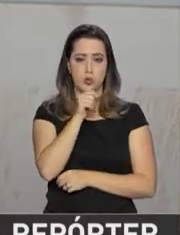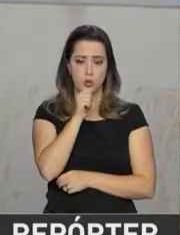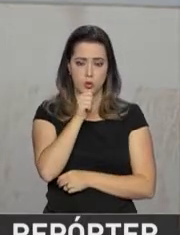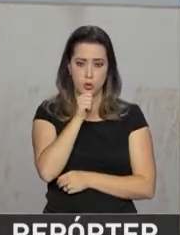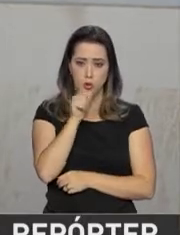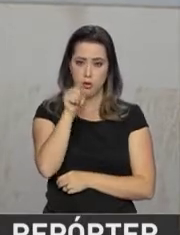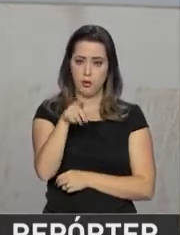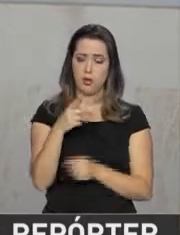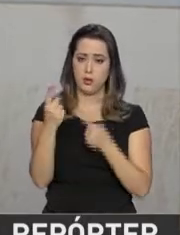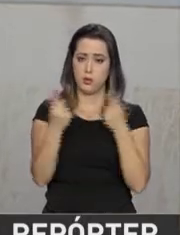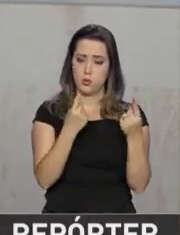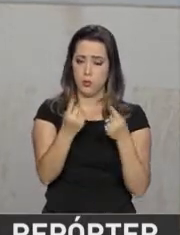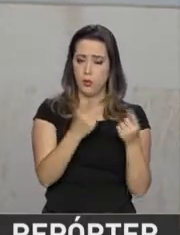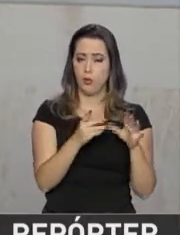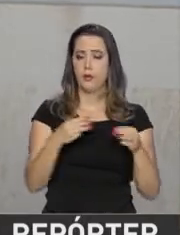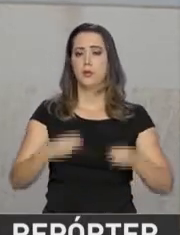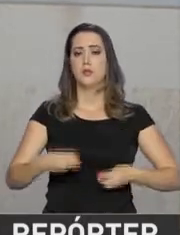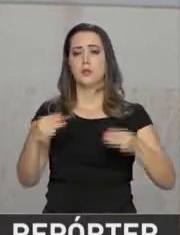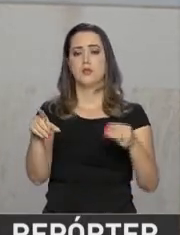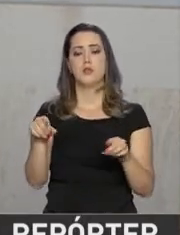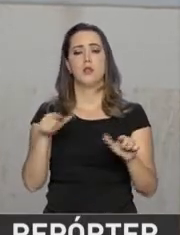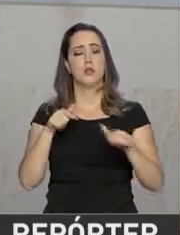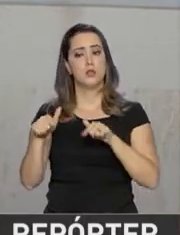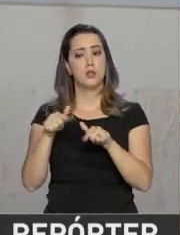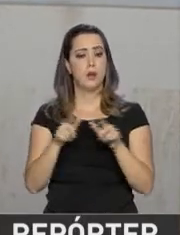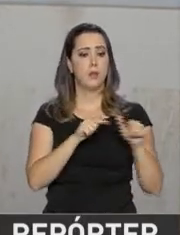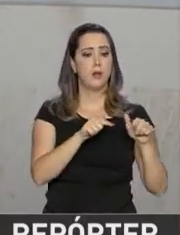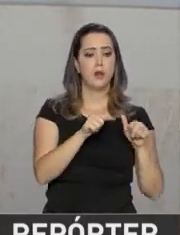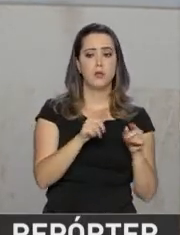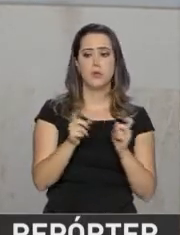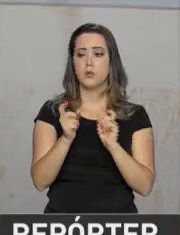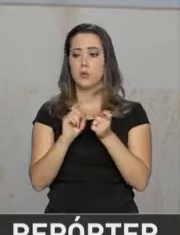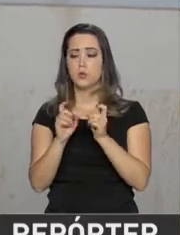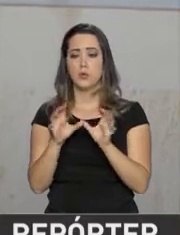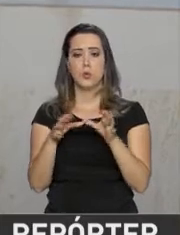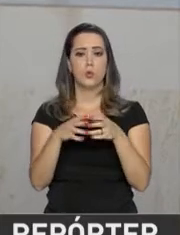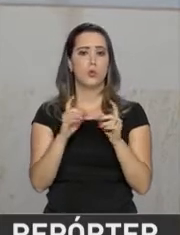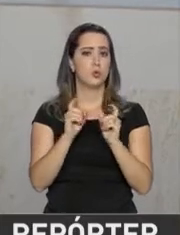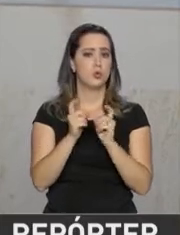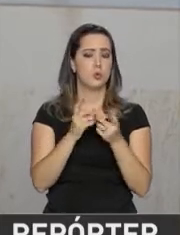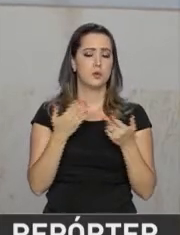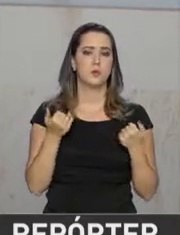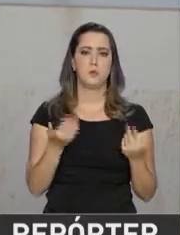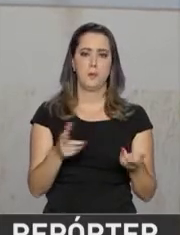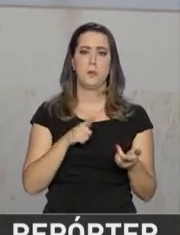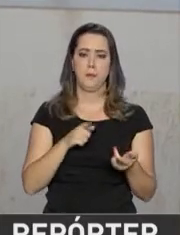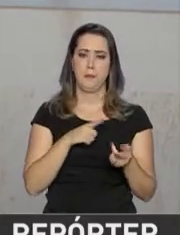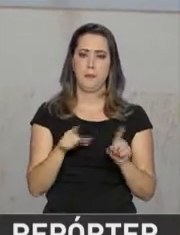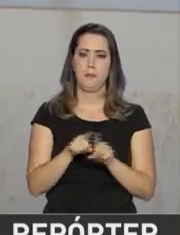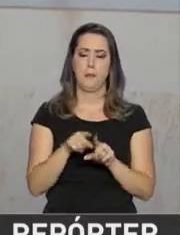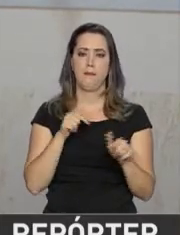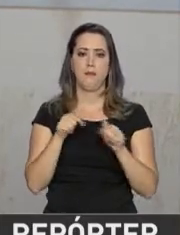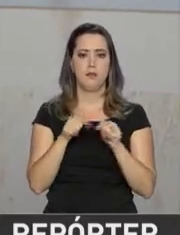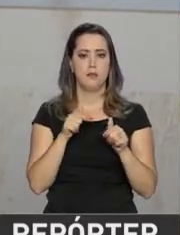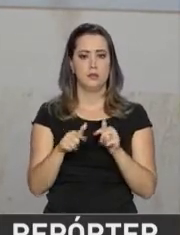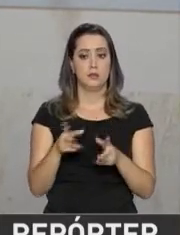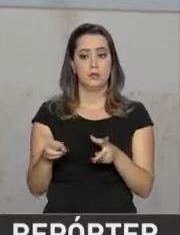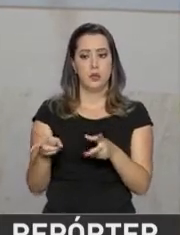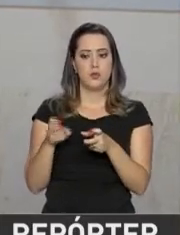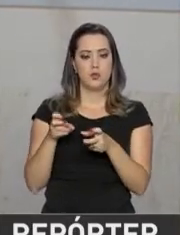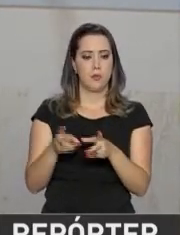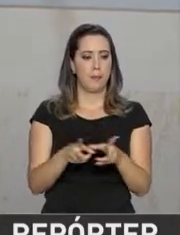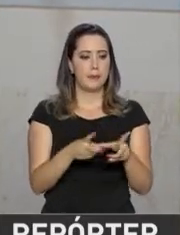papel de cada ministério e sobretudo um comitê gestor esse comitê gestor terá também a atribuição de avaliar